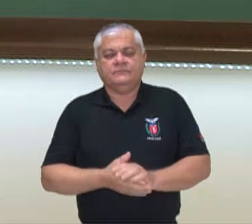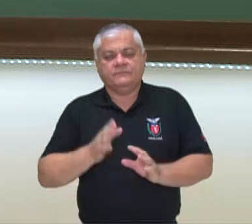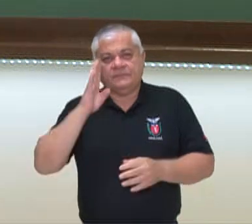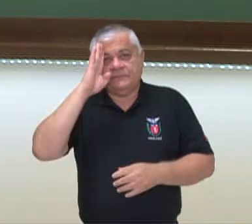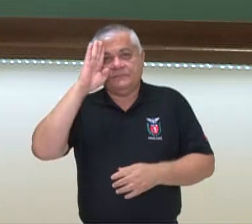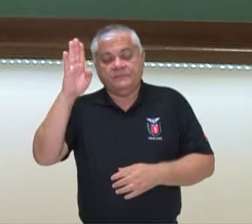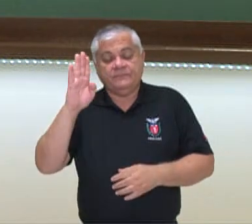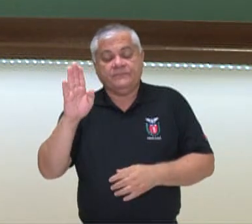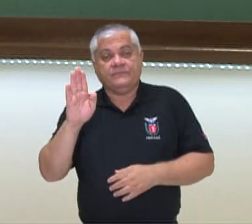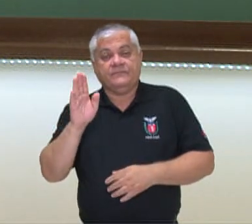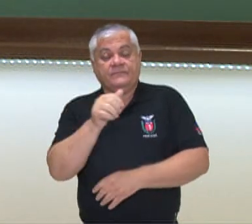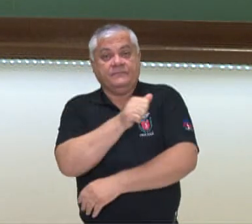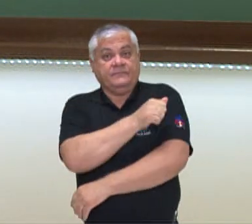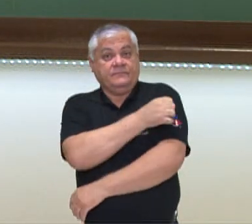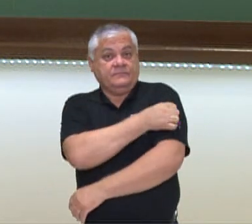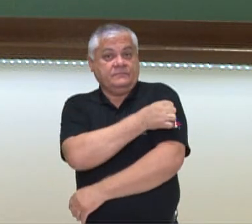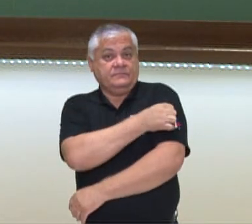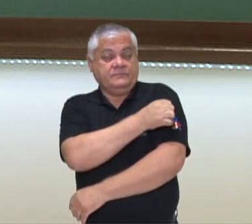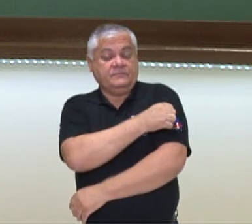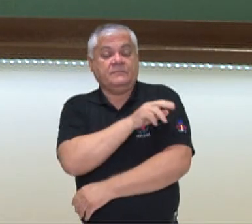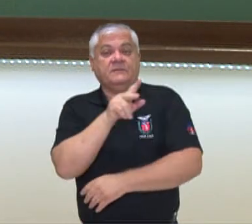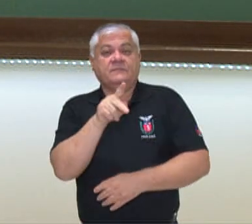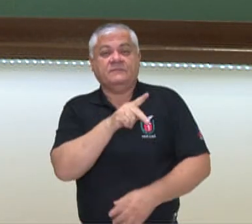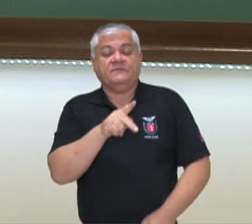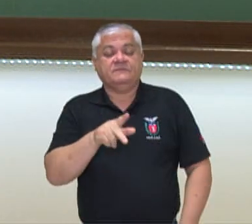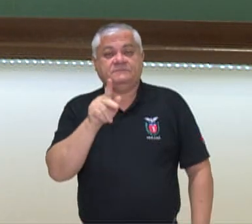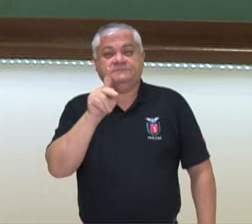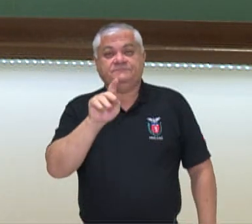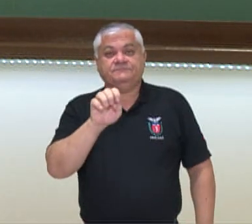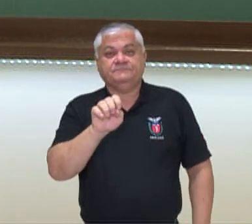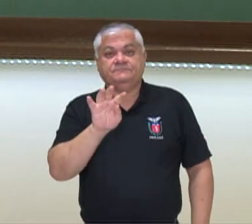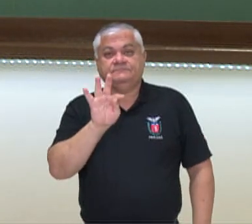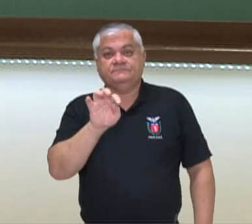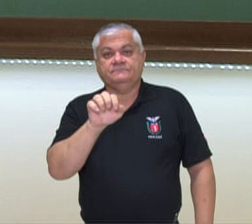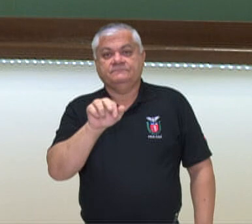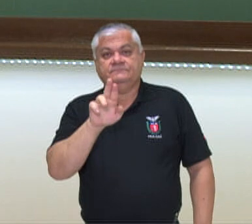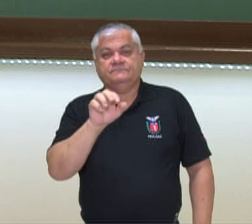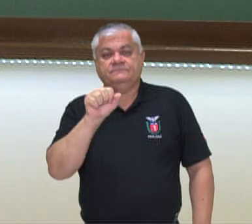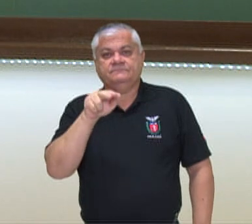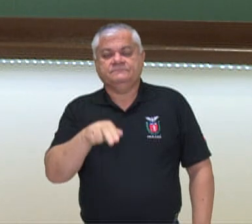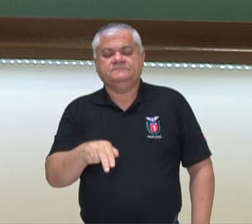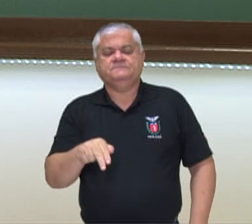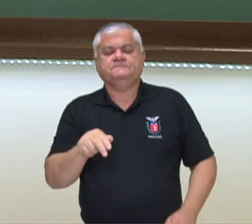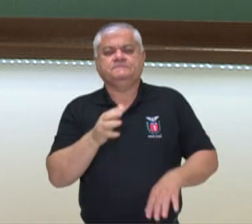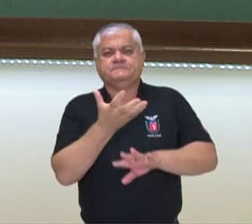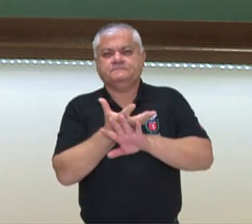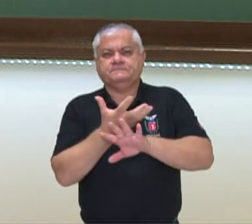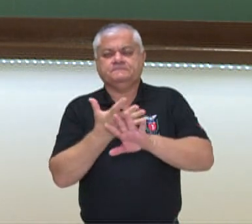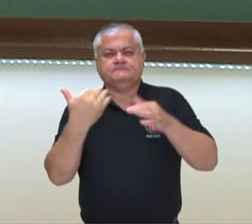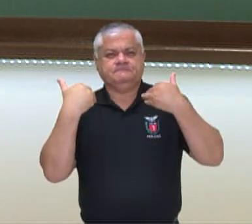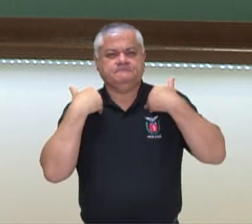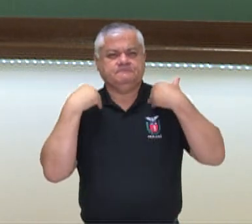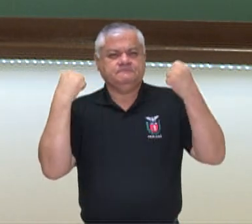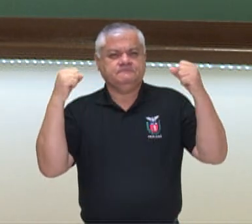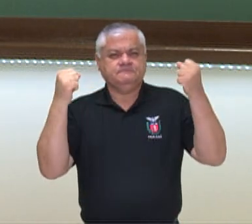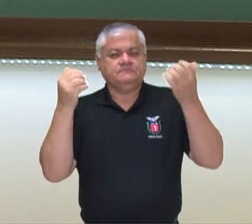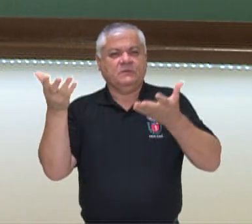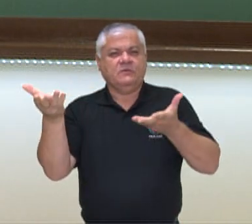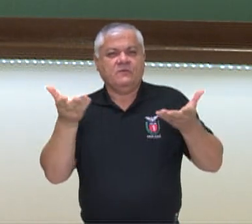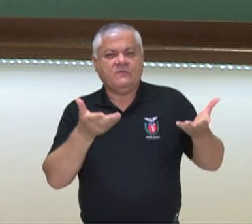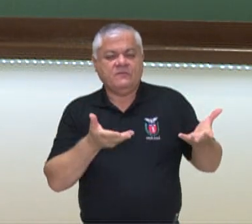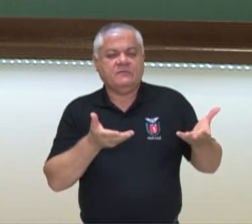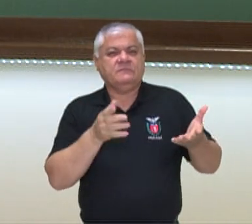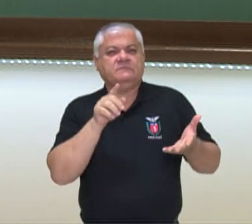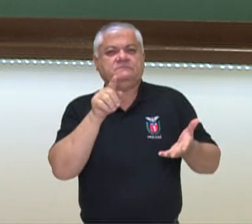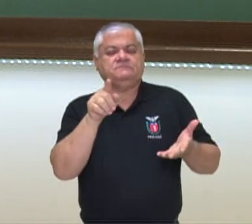Olá, pessoal do sexto ano. Eu sou o professor Peterson, da disciplina de Educação Física, e quero convidar